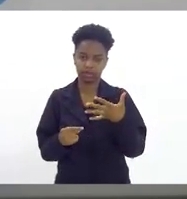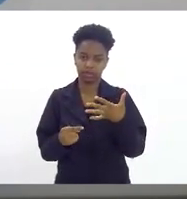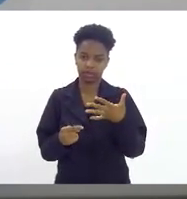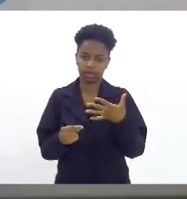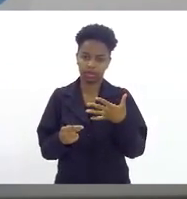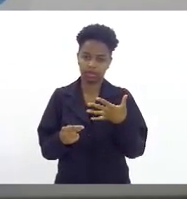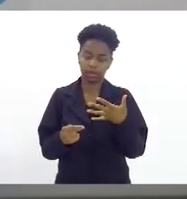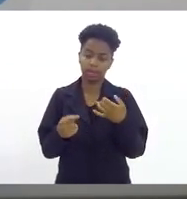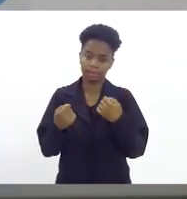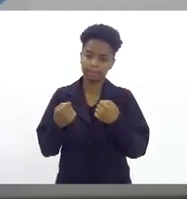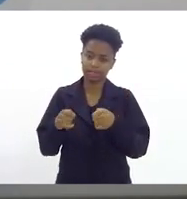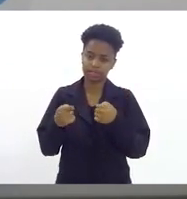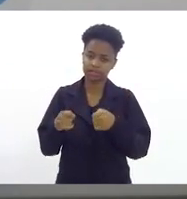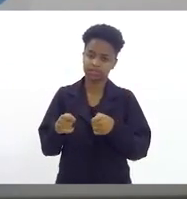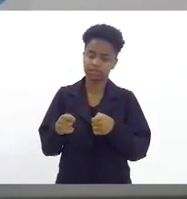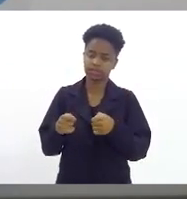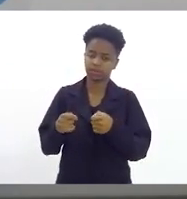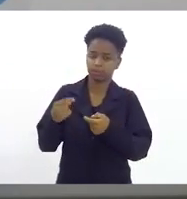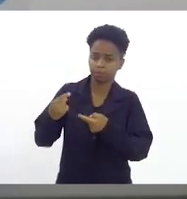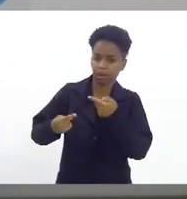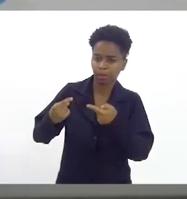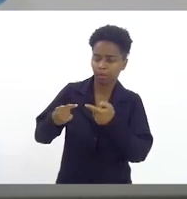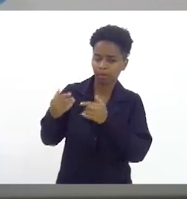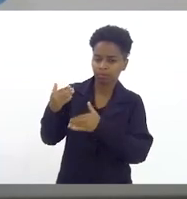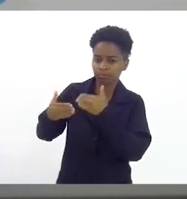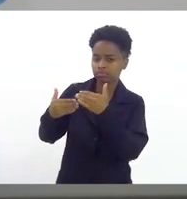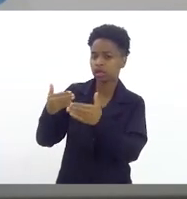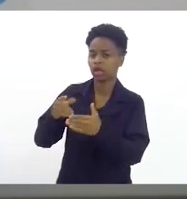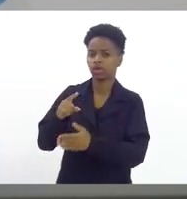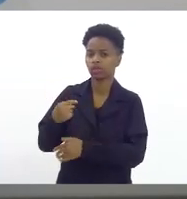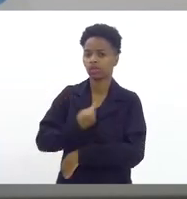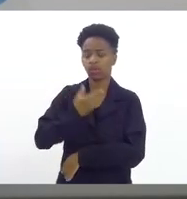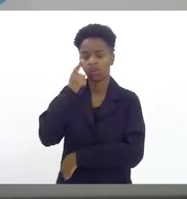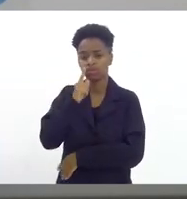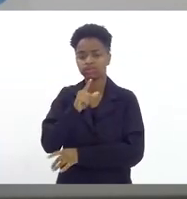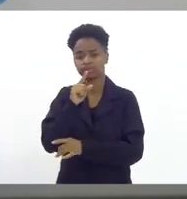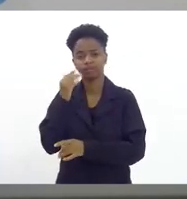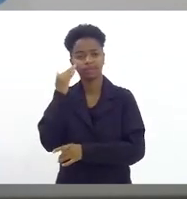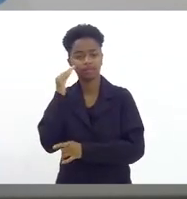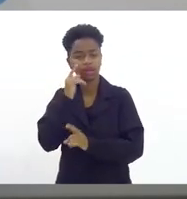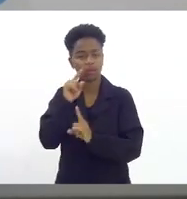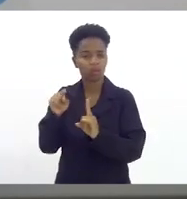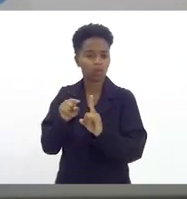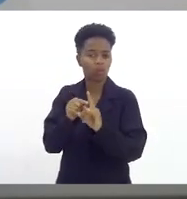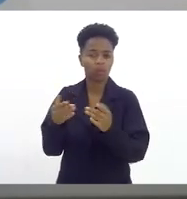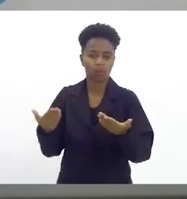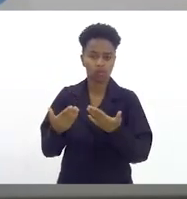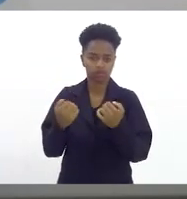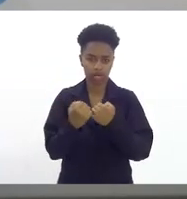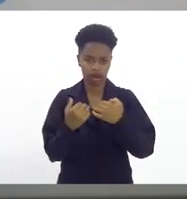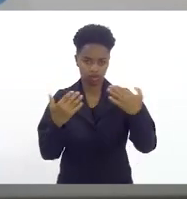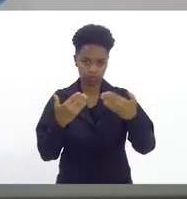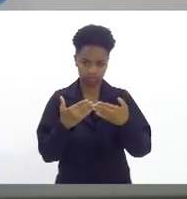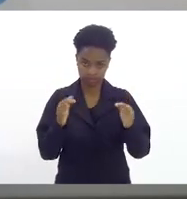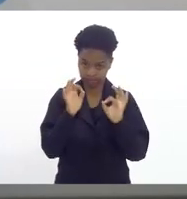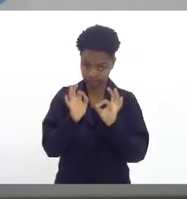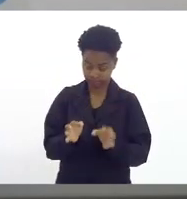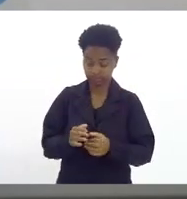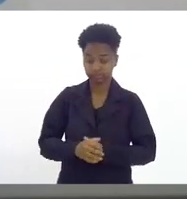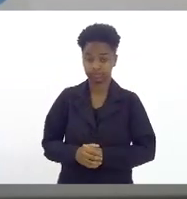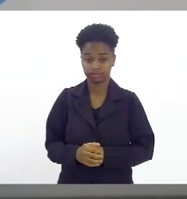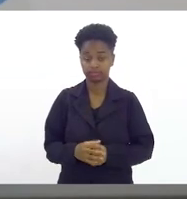precisam avançar para que a gente possa entender o objeto dessa audiência pública né É claro que é